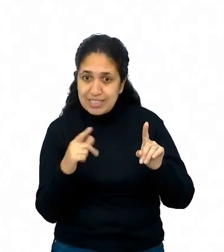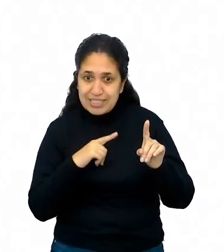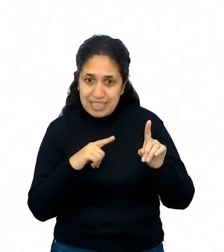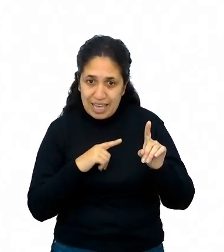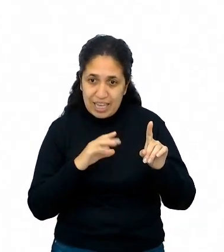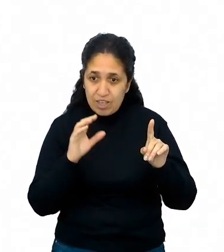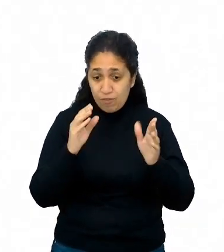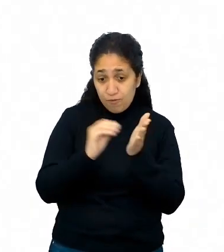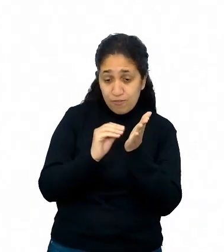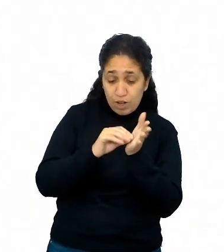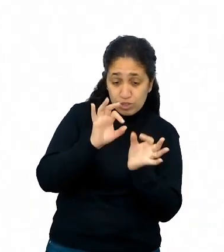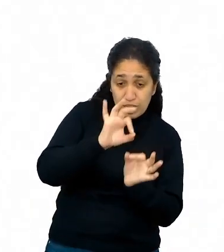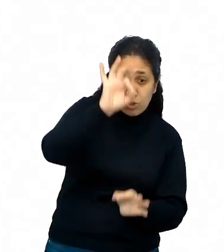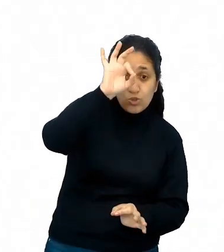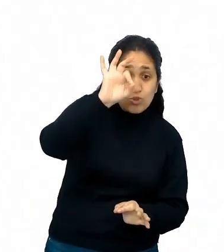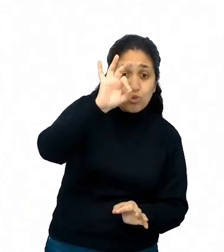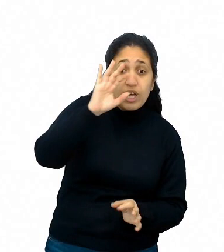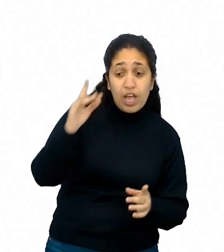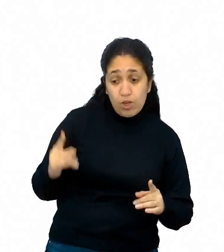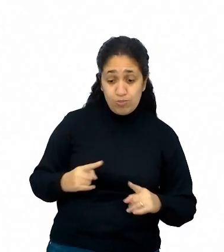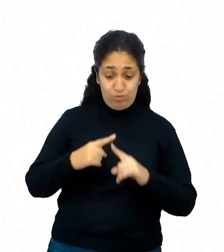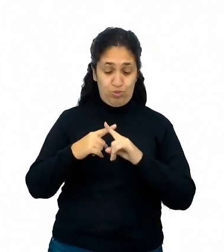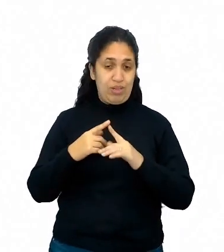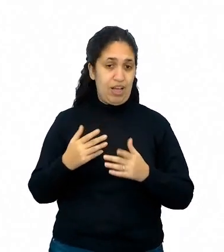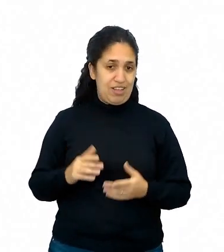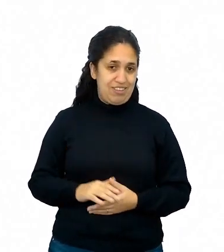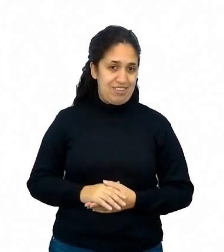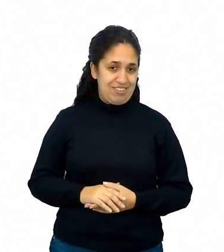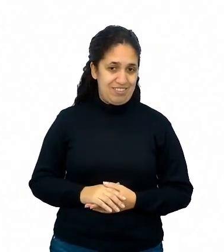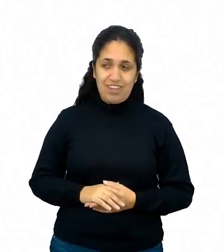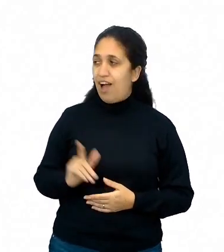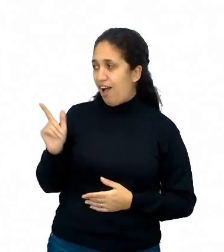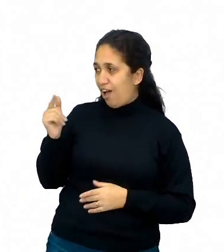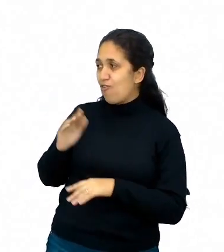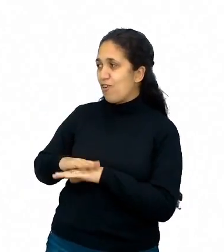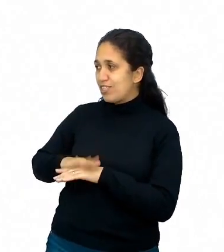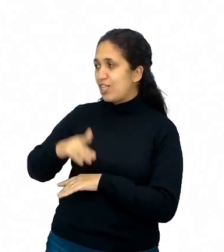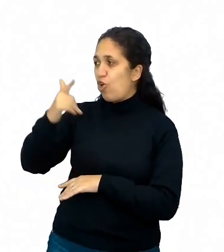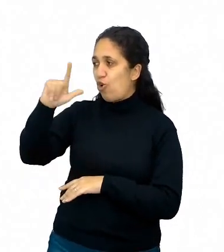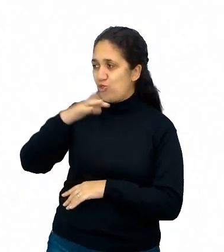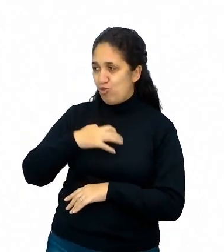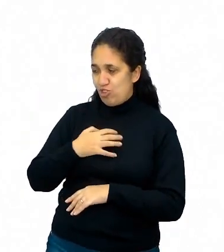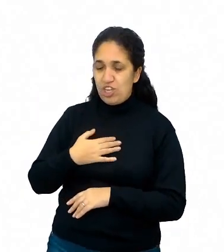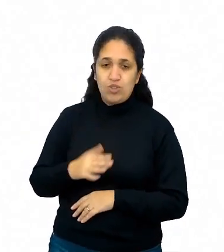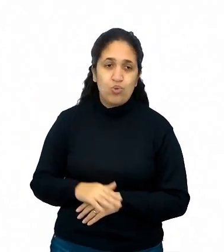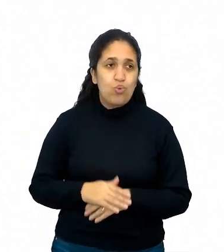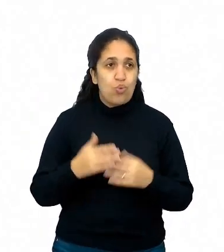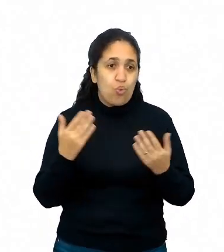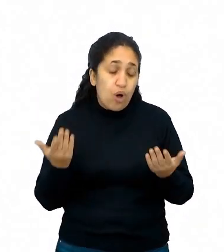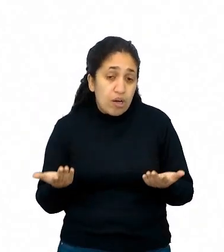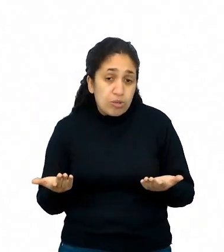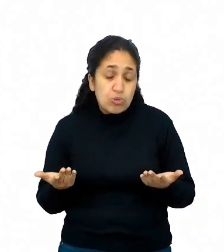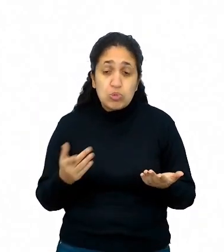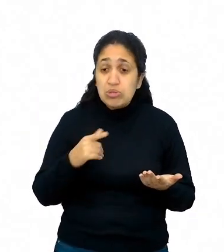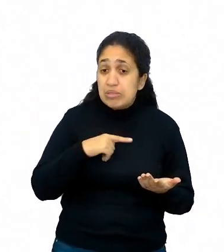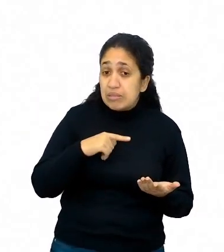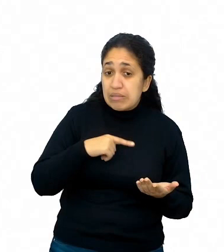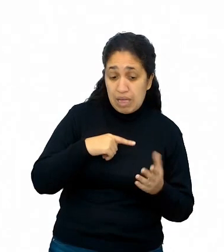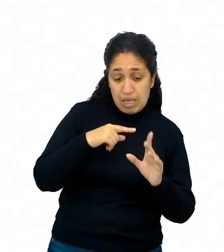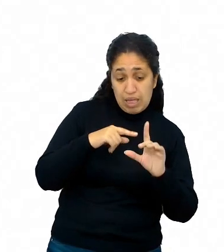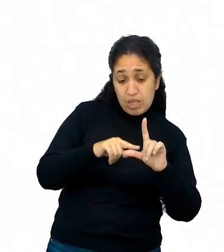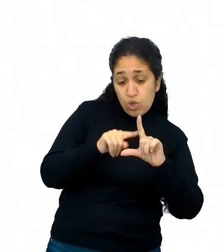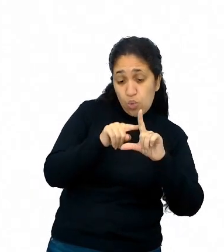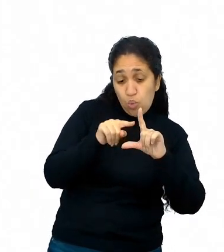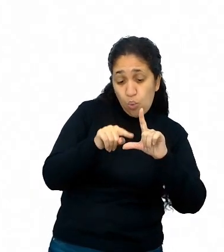altura, eu uso pitacos. Então agora eu vou fazer de outra maneira. Quando houver um